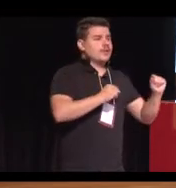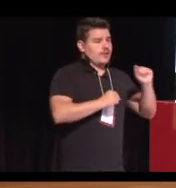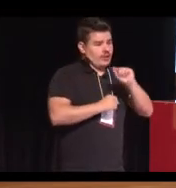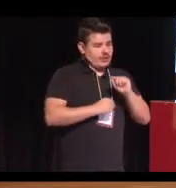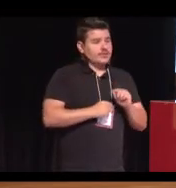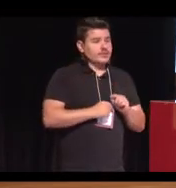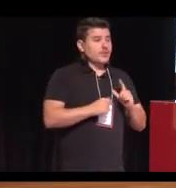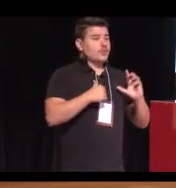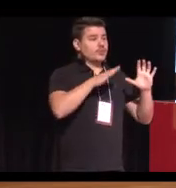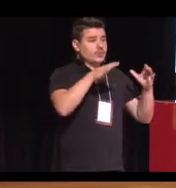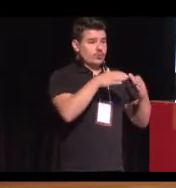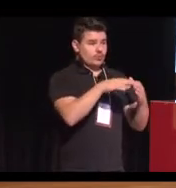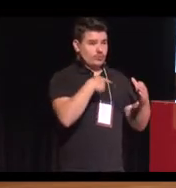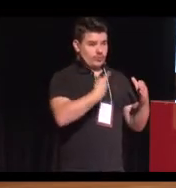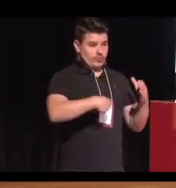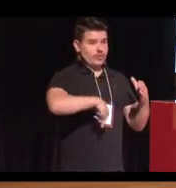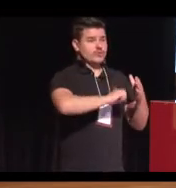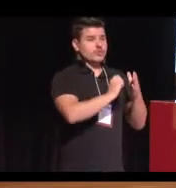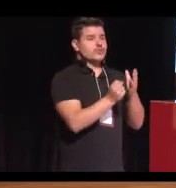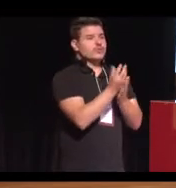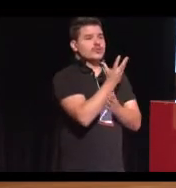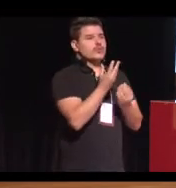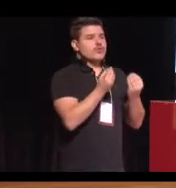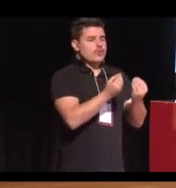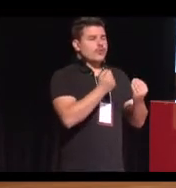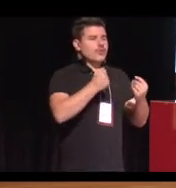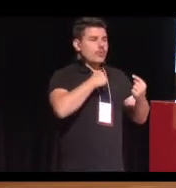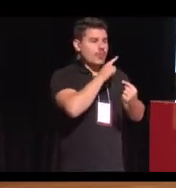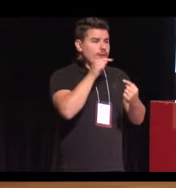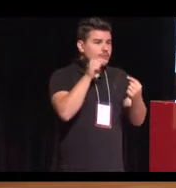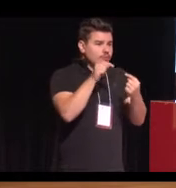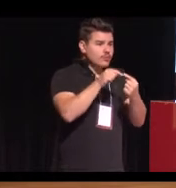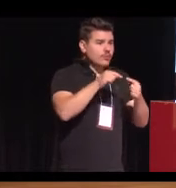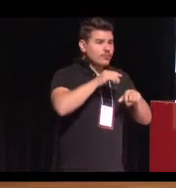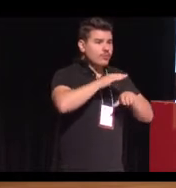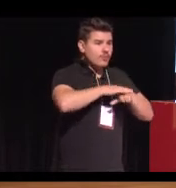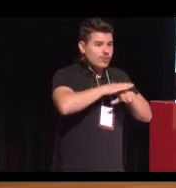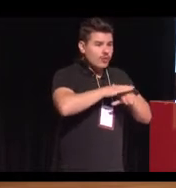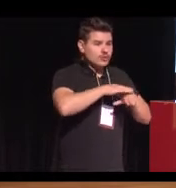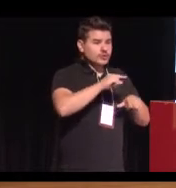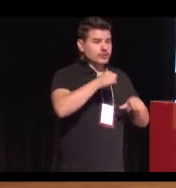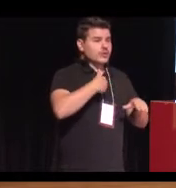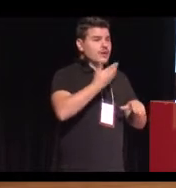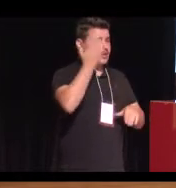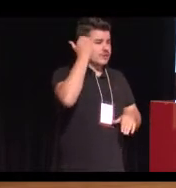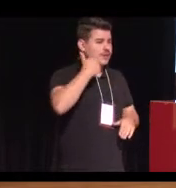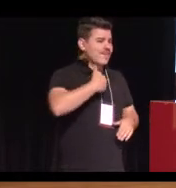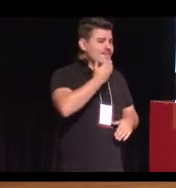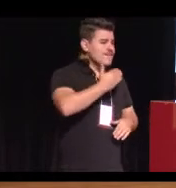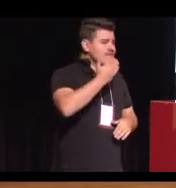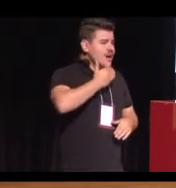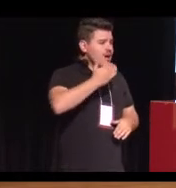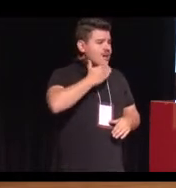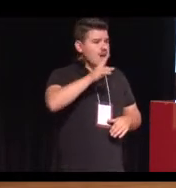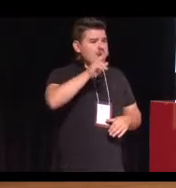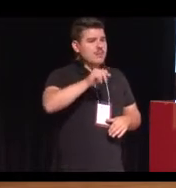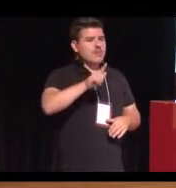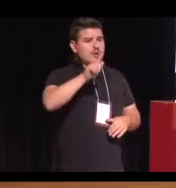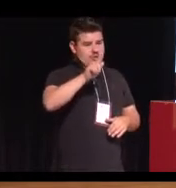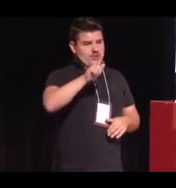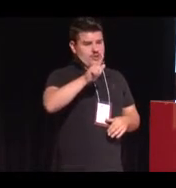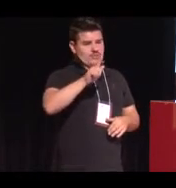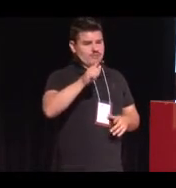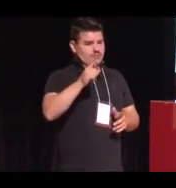nosso time, então, nasceu com o propósito de manter e corrigir alguns bugs que já estavam acontecendo há algum tempo, já eram praticamente da